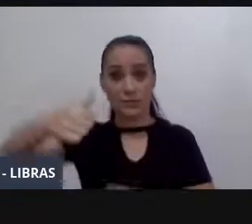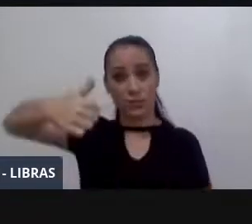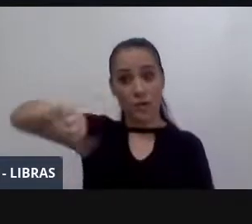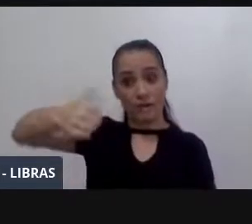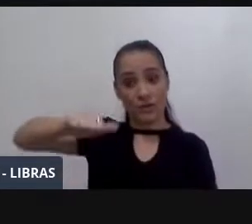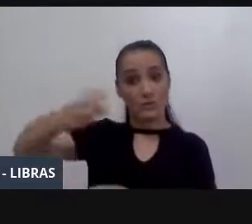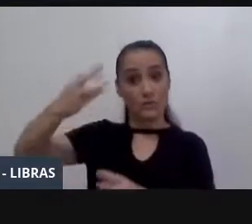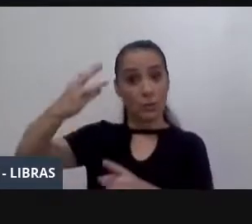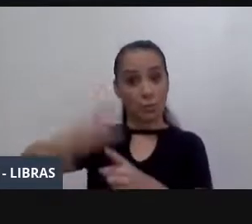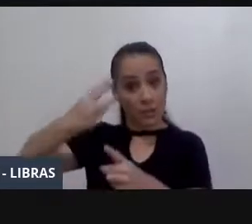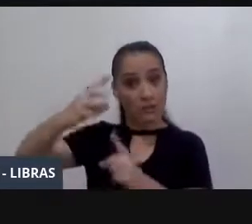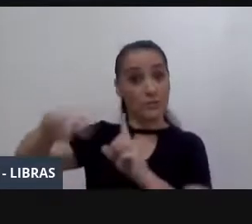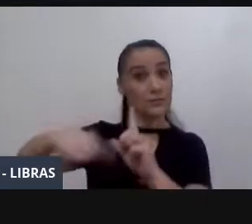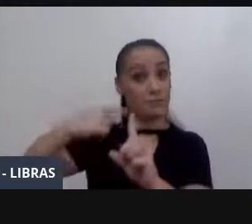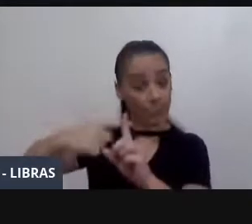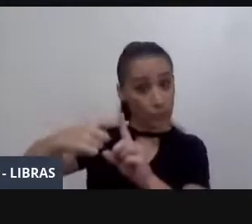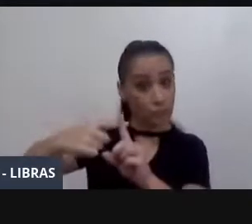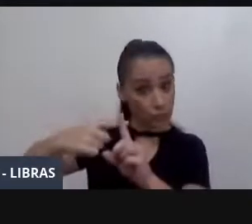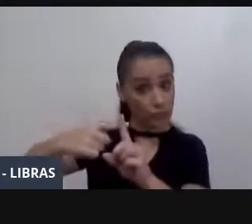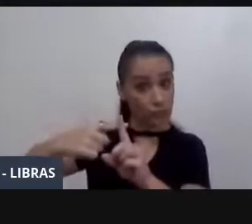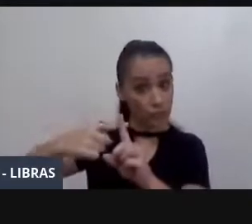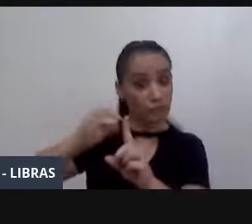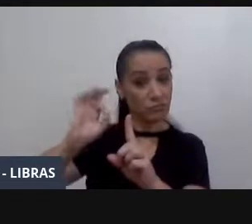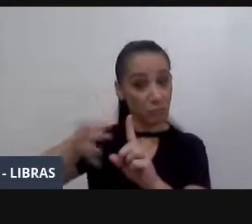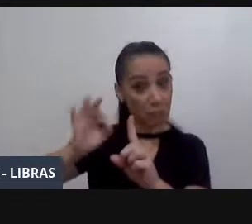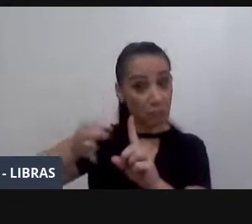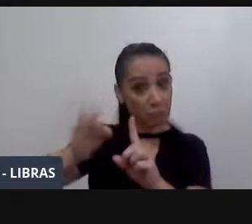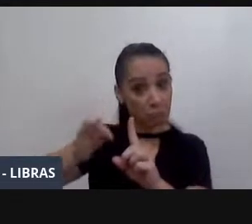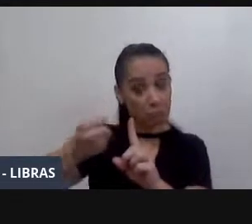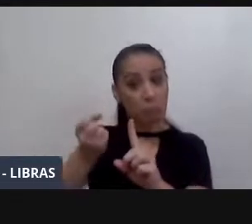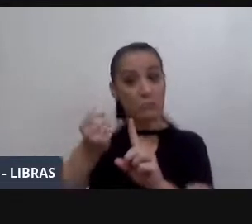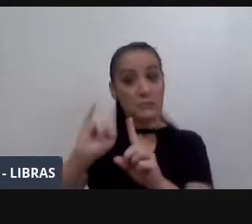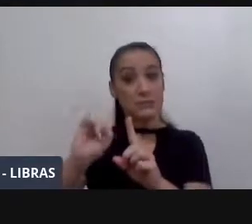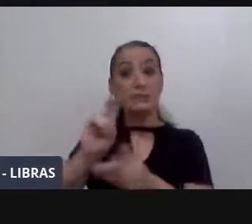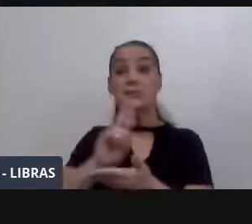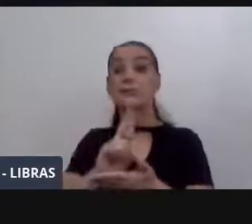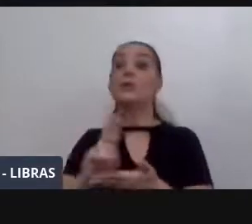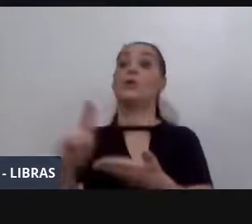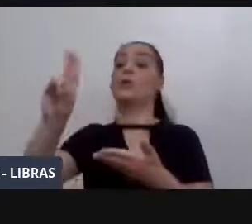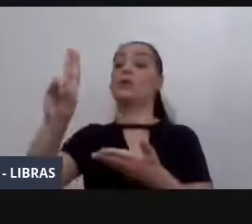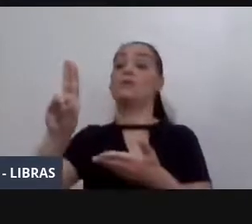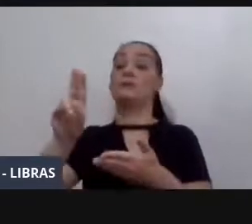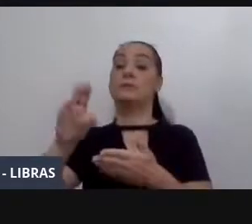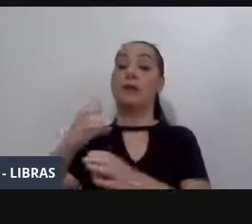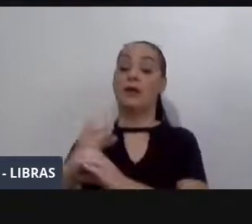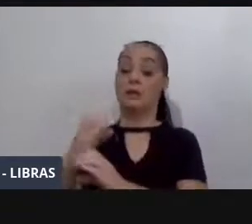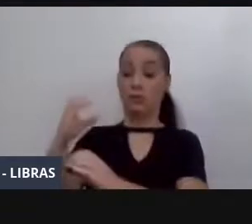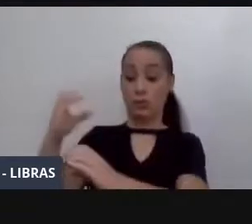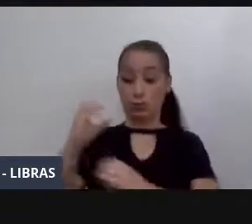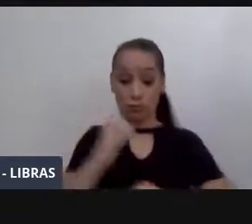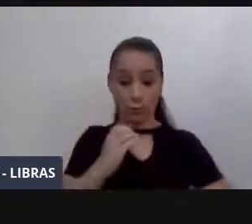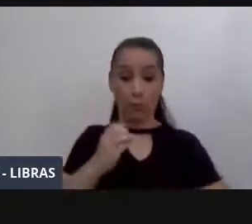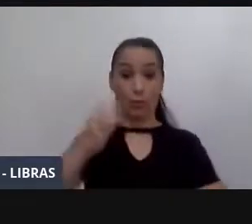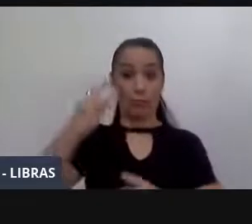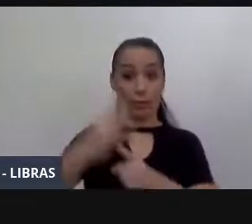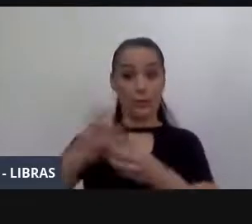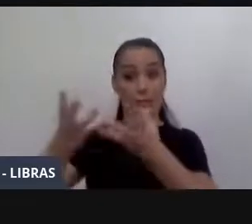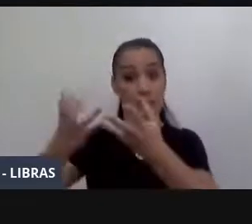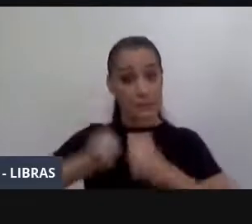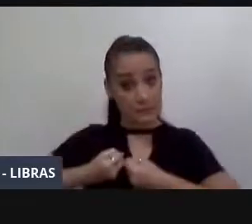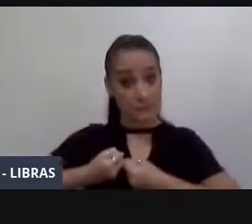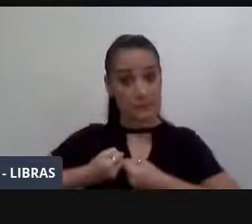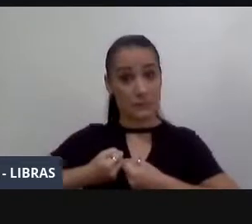dizer, se o diploma oriundo de uma universidade determinada é aceito 3 vezes seguidas daquela mesma